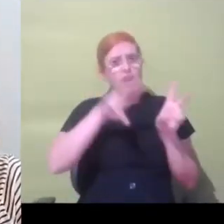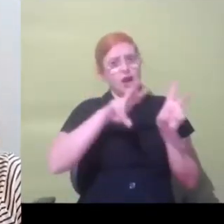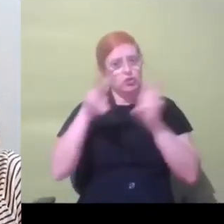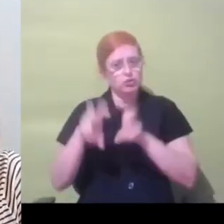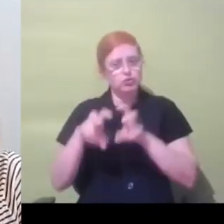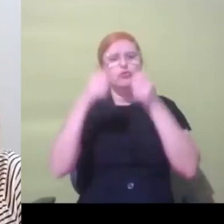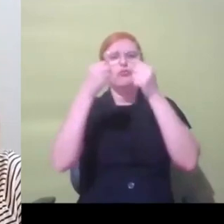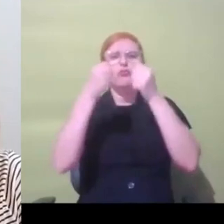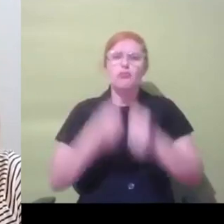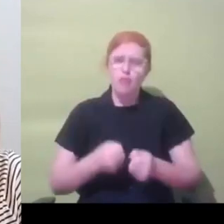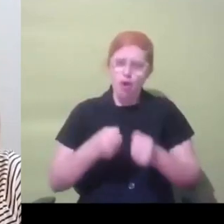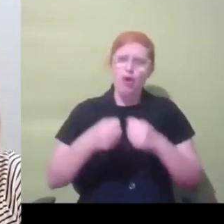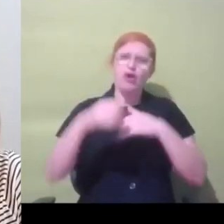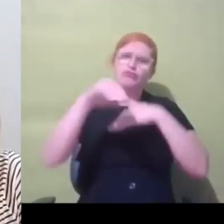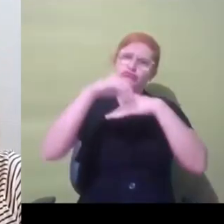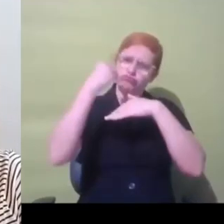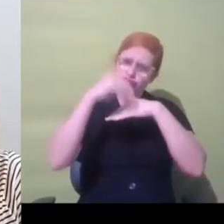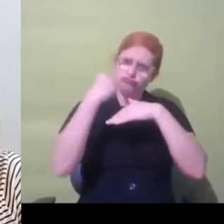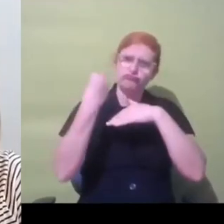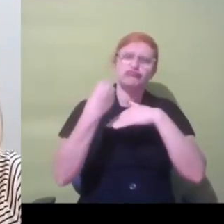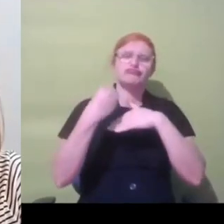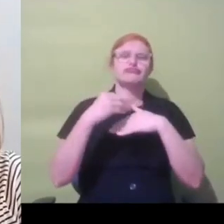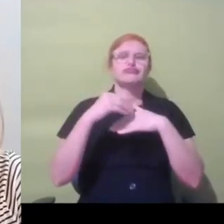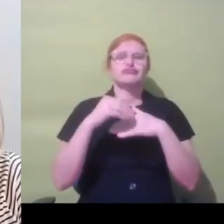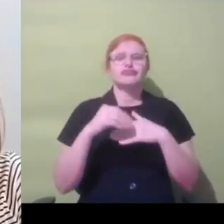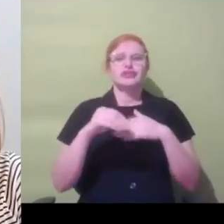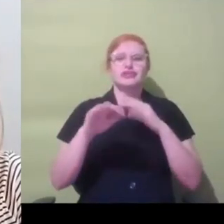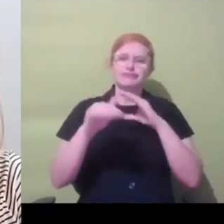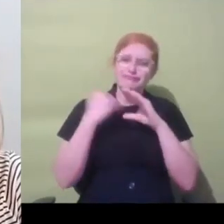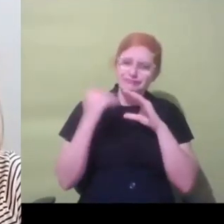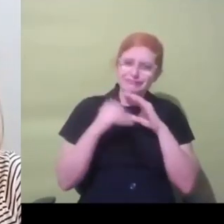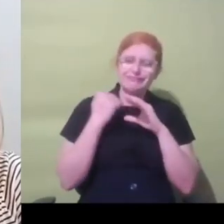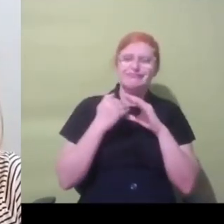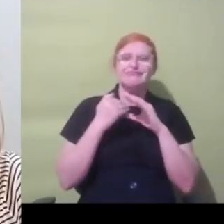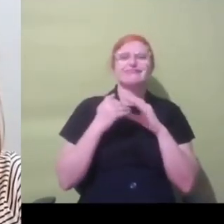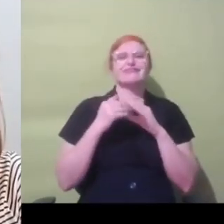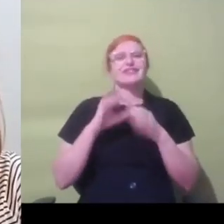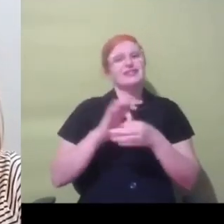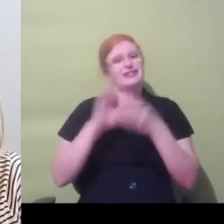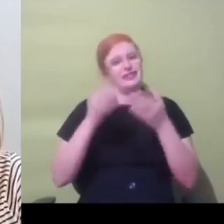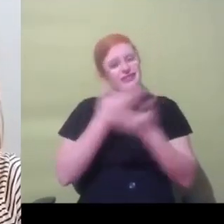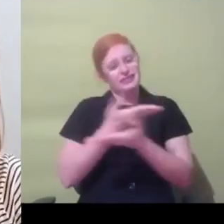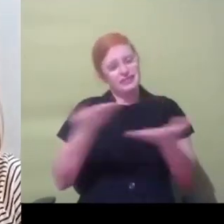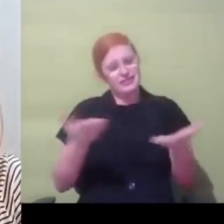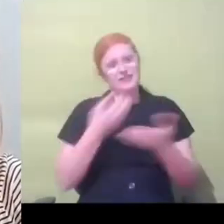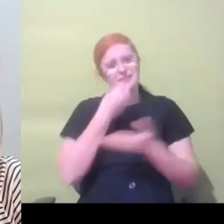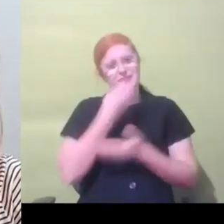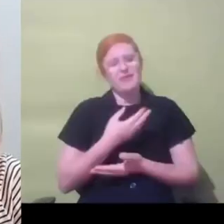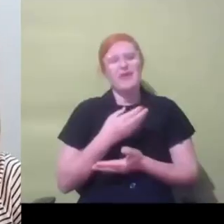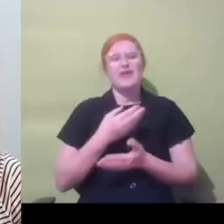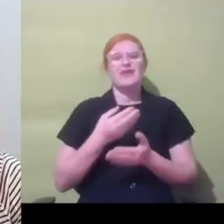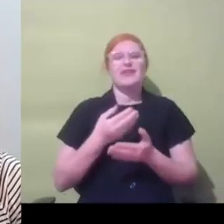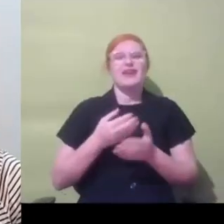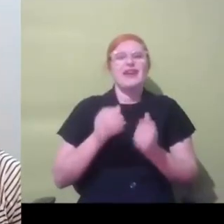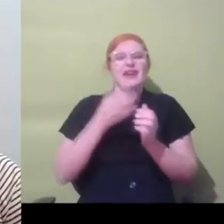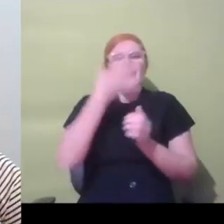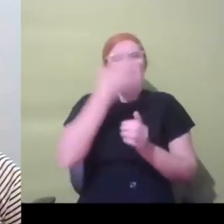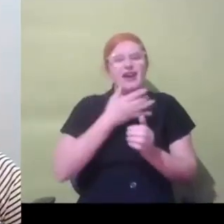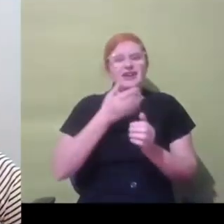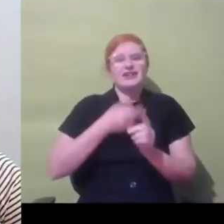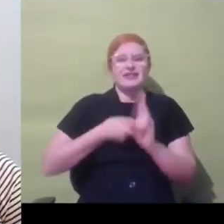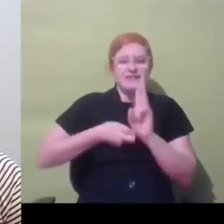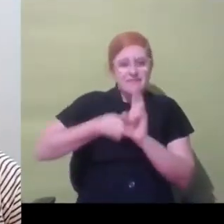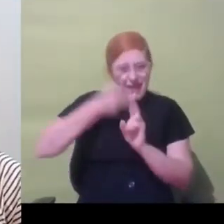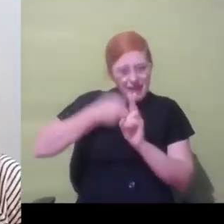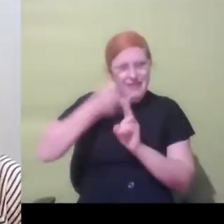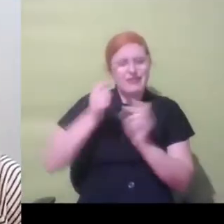trilhas, podem mandar pra gente. A gente está à disposição. Bom, gente, eu espero que esses meses aí juntas